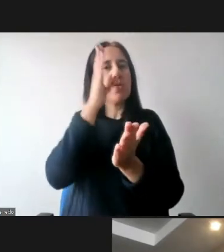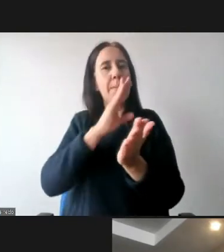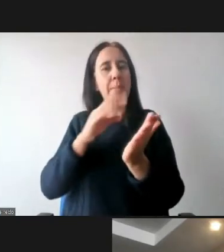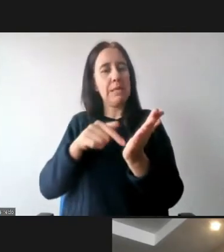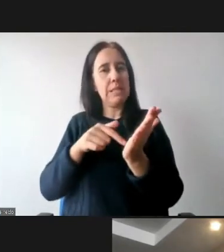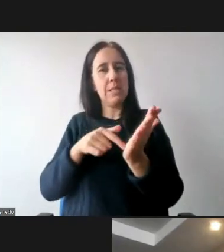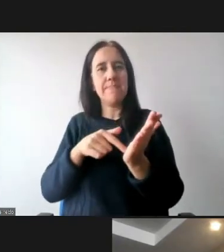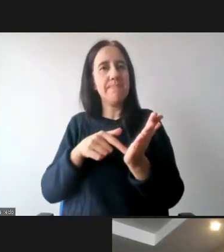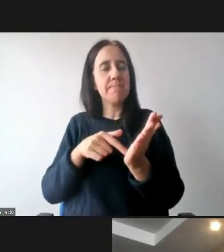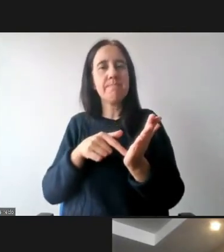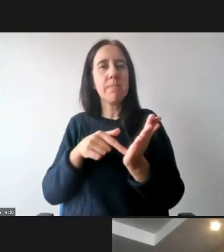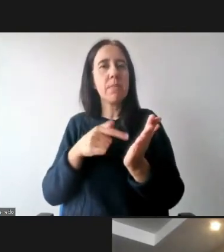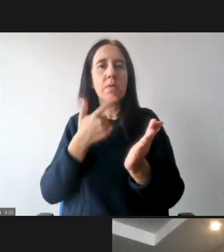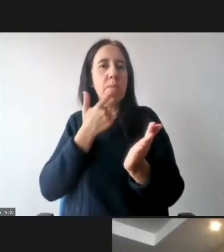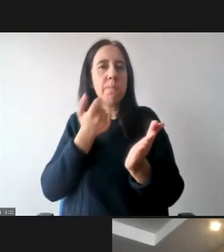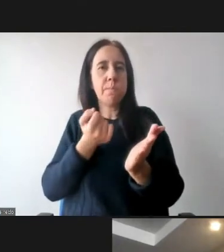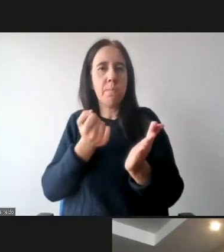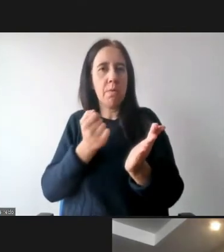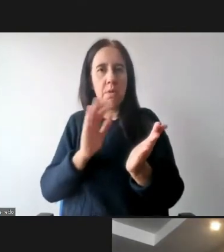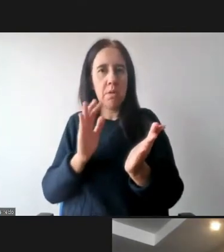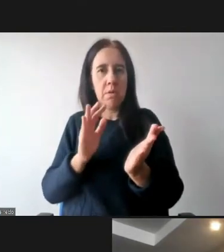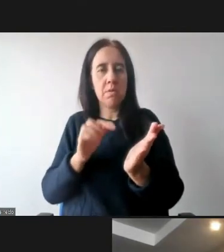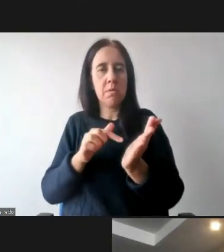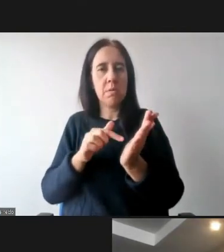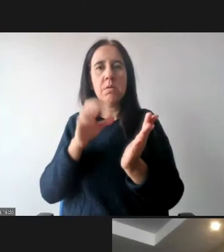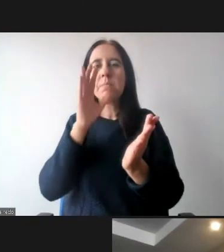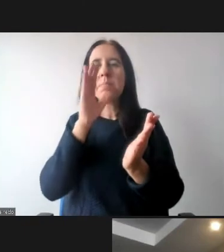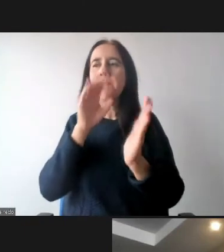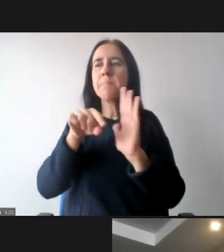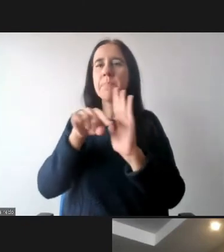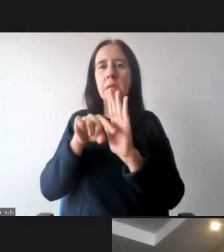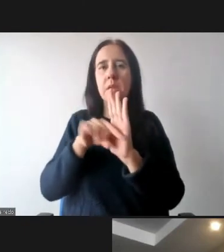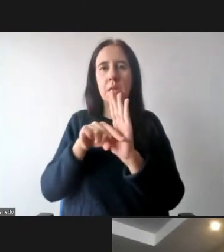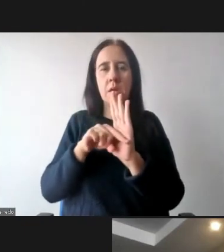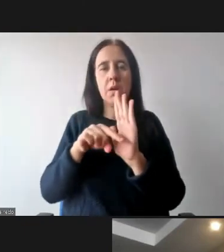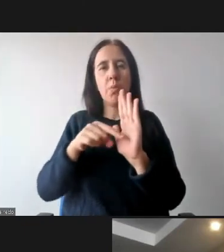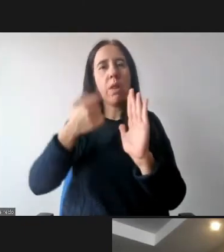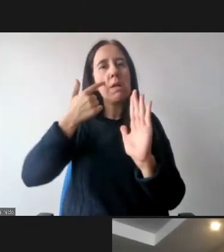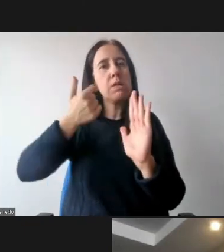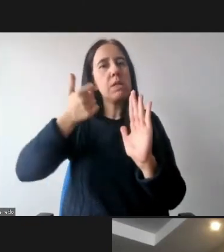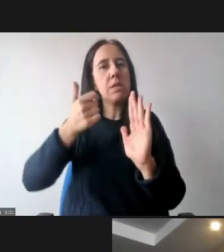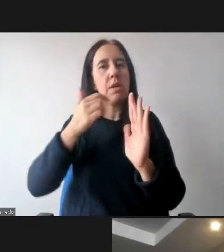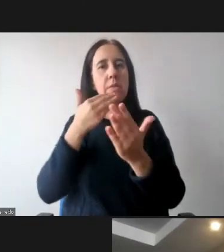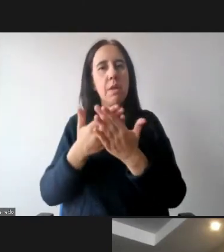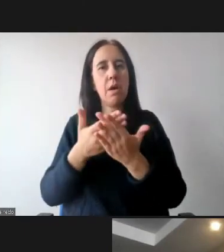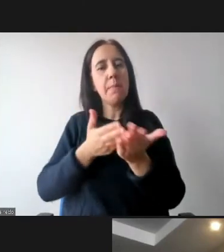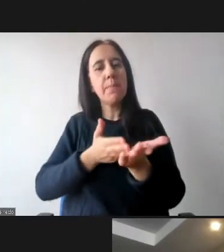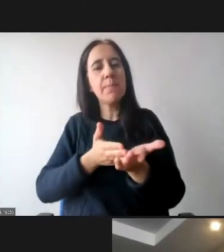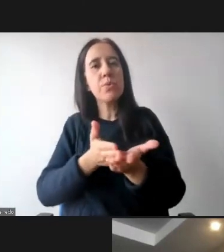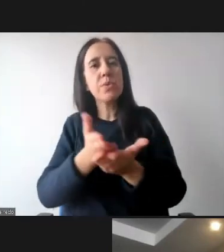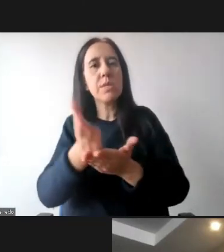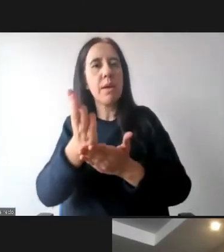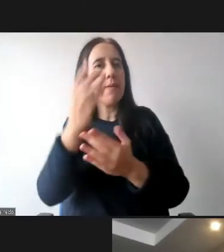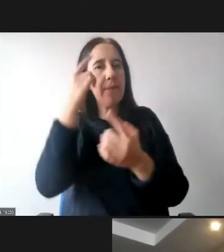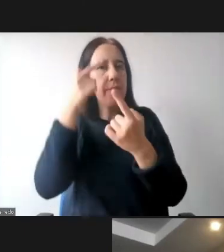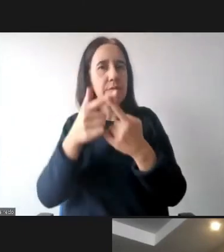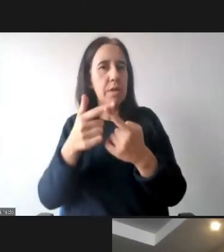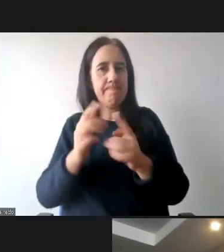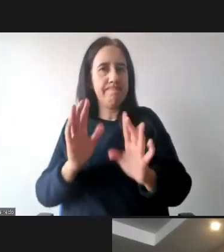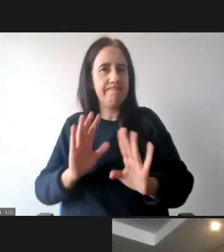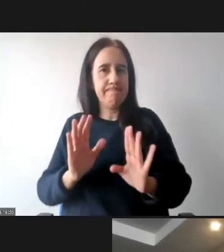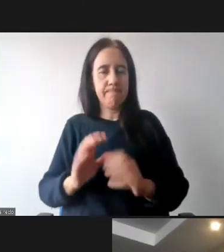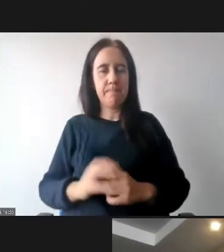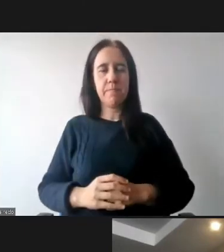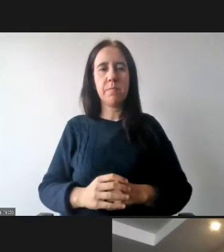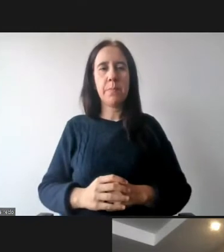ser considerada como uma medida relevante para prosseguir um determinado fim.